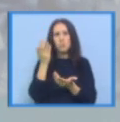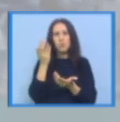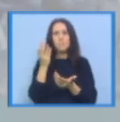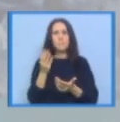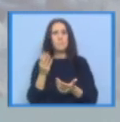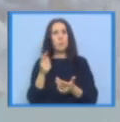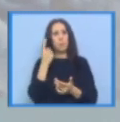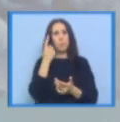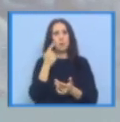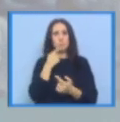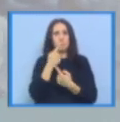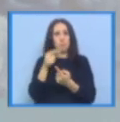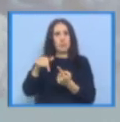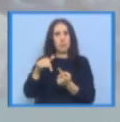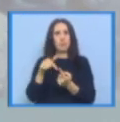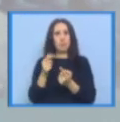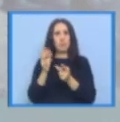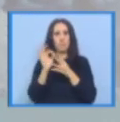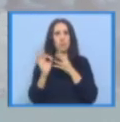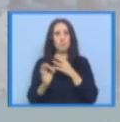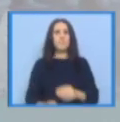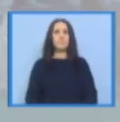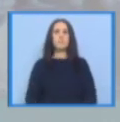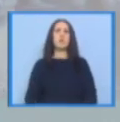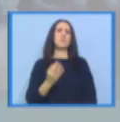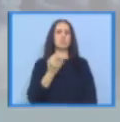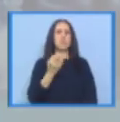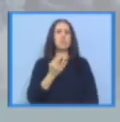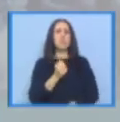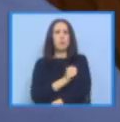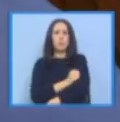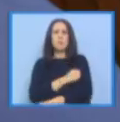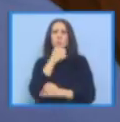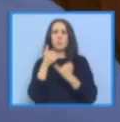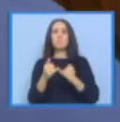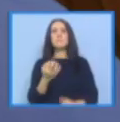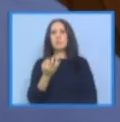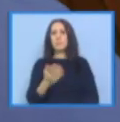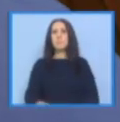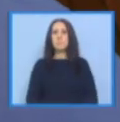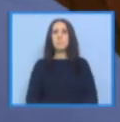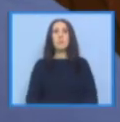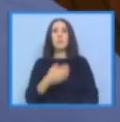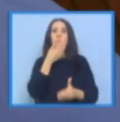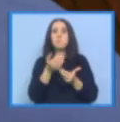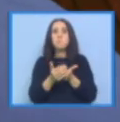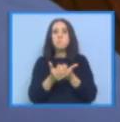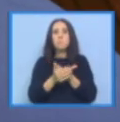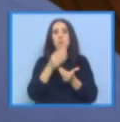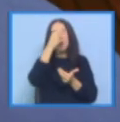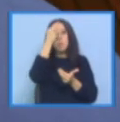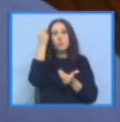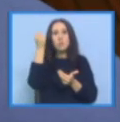das coisas que aqui são referidas, dos fatores. A violência doméstica. Exatamente. Também, o esquecimento dos idosos, que